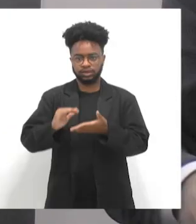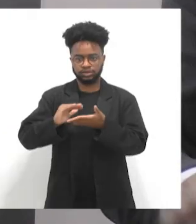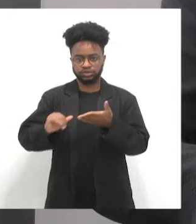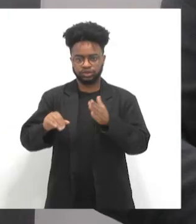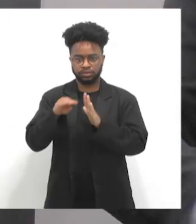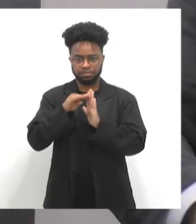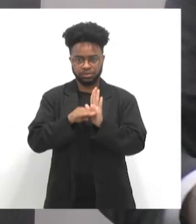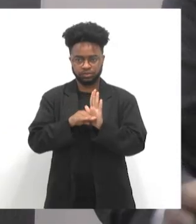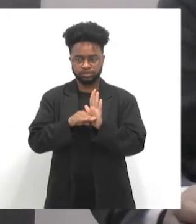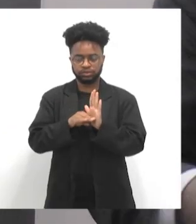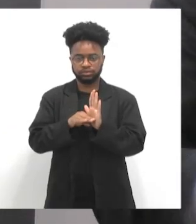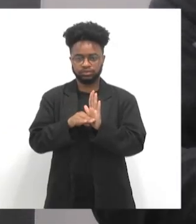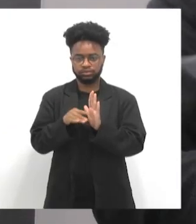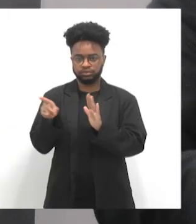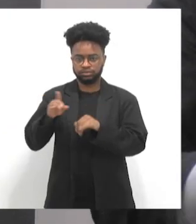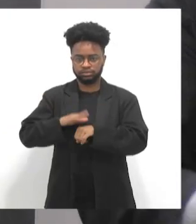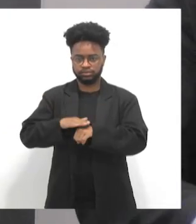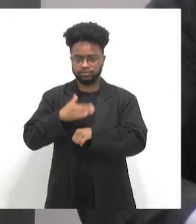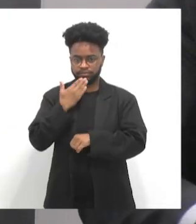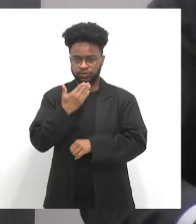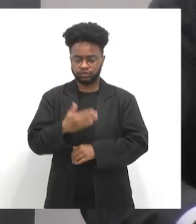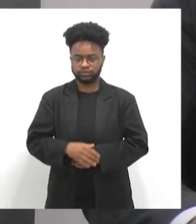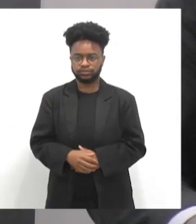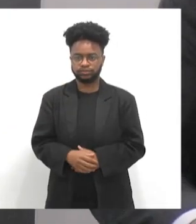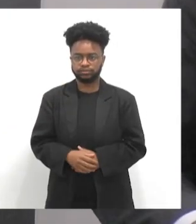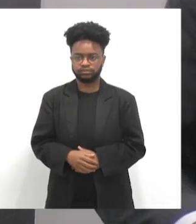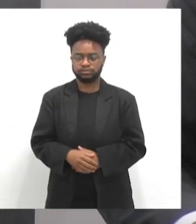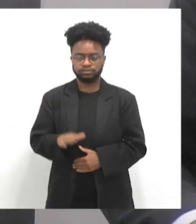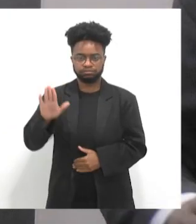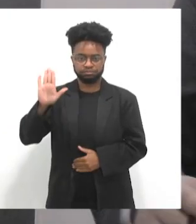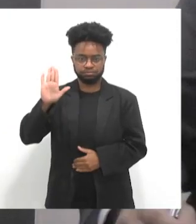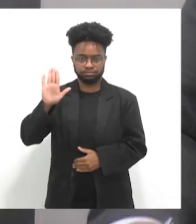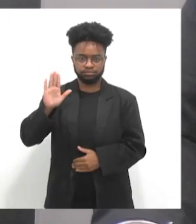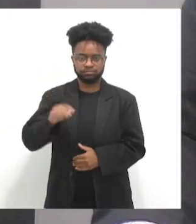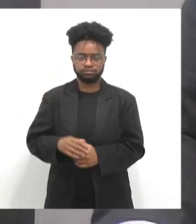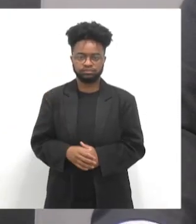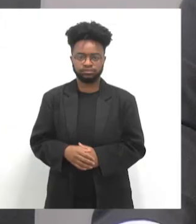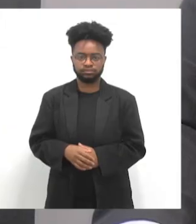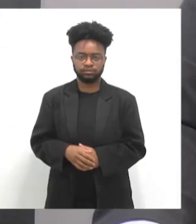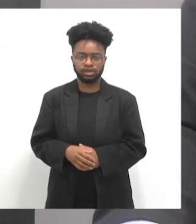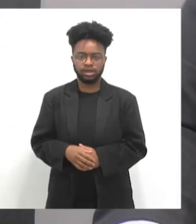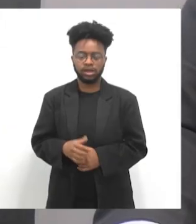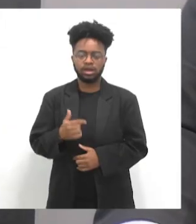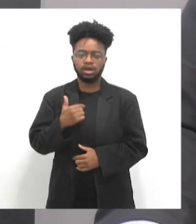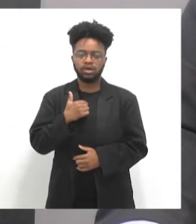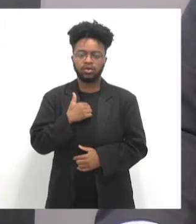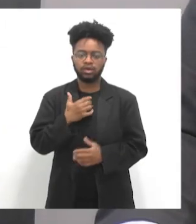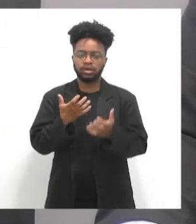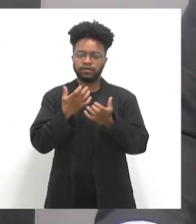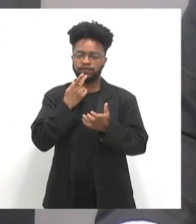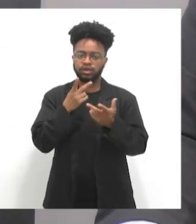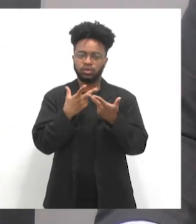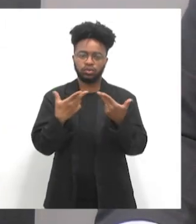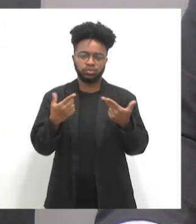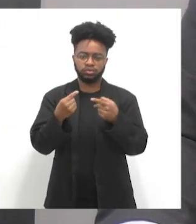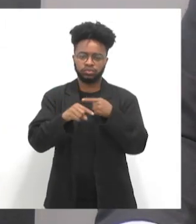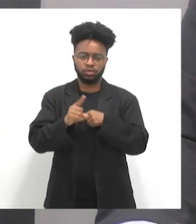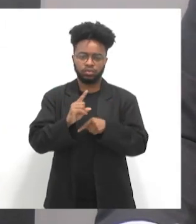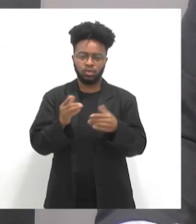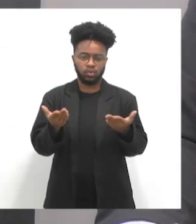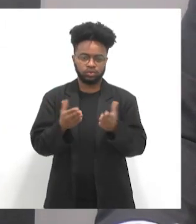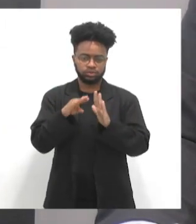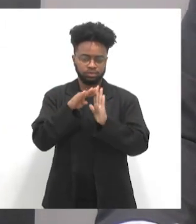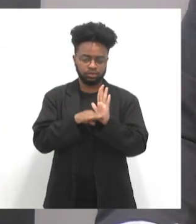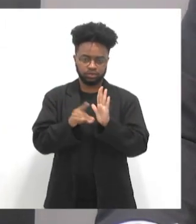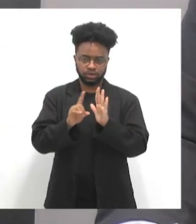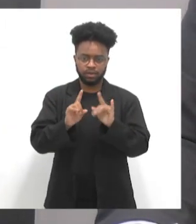retirados a pedido do relator. Presidente, pela ordem. Pois não, rapidamente. deputado... É uma questão que não é da ordem do dia, mas eu gostaria